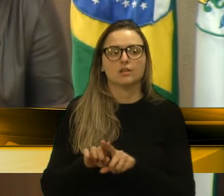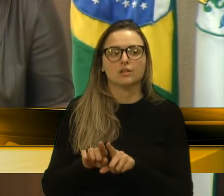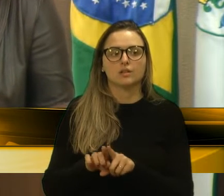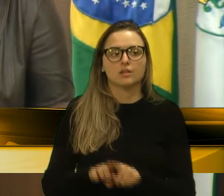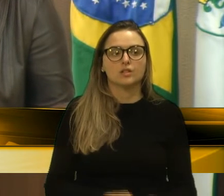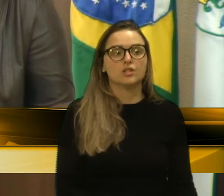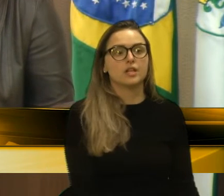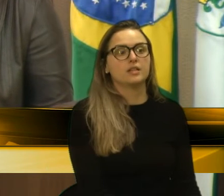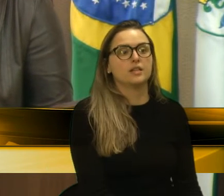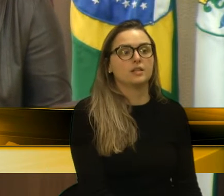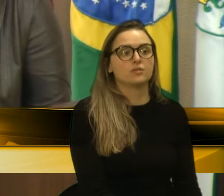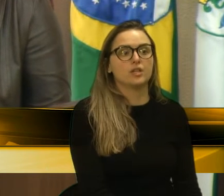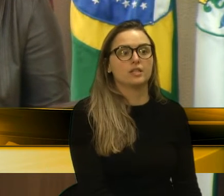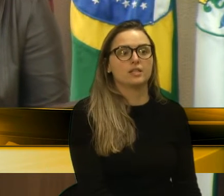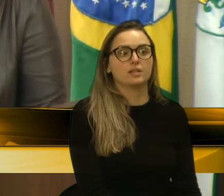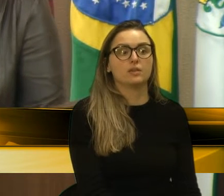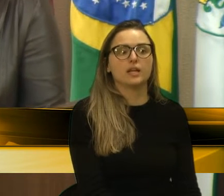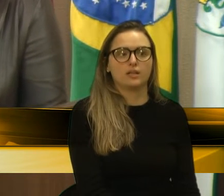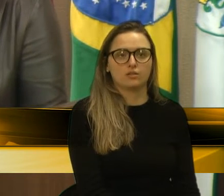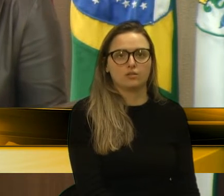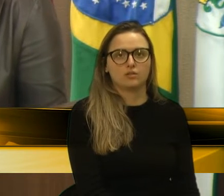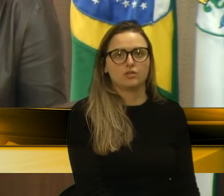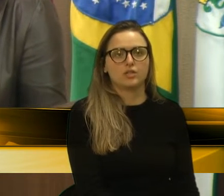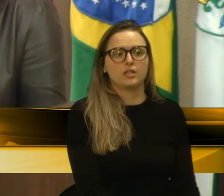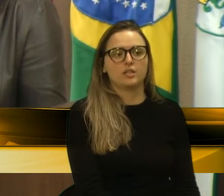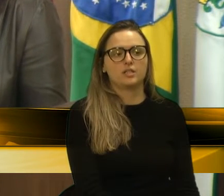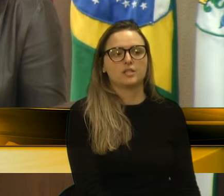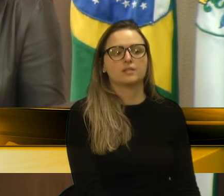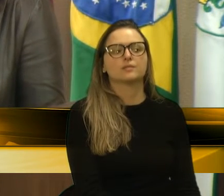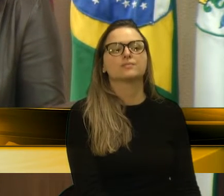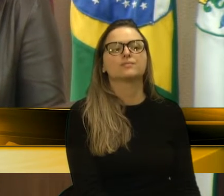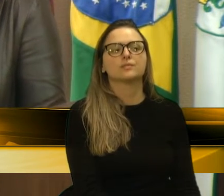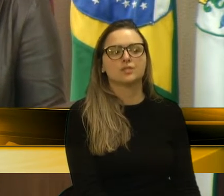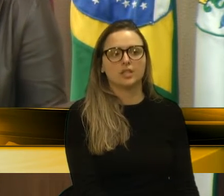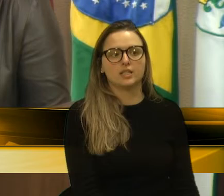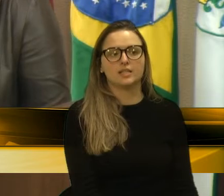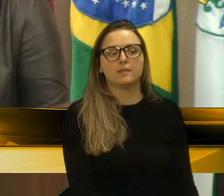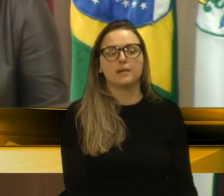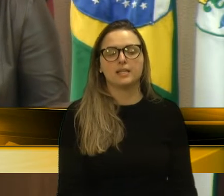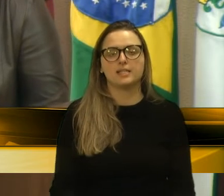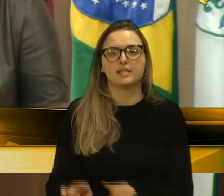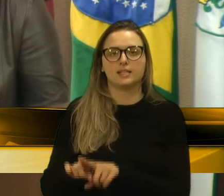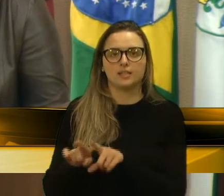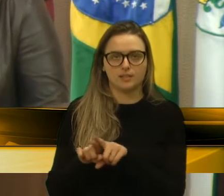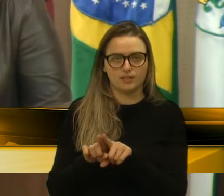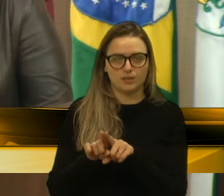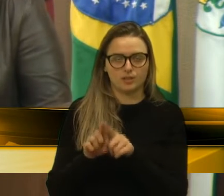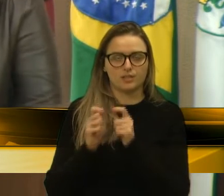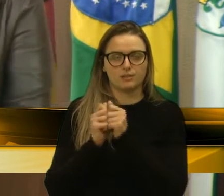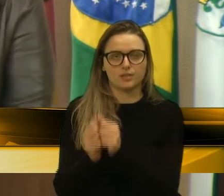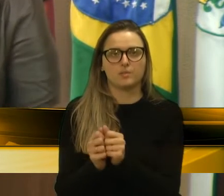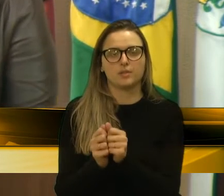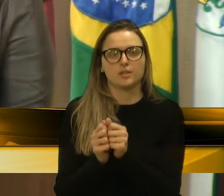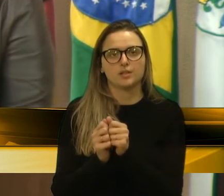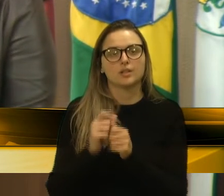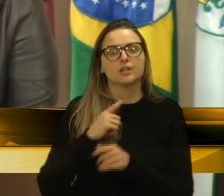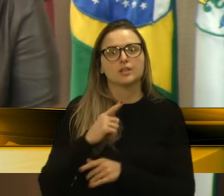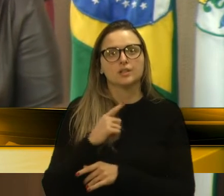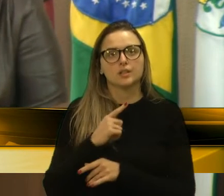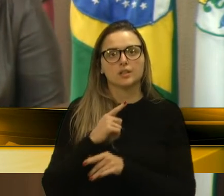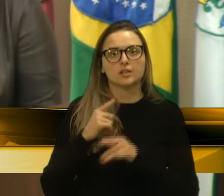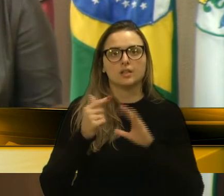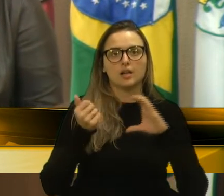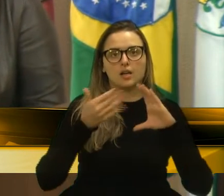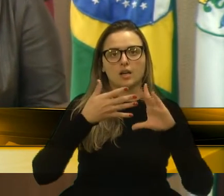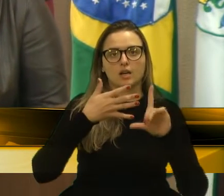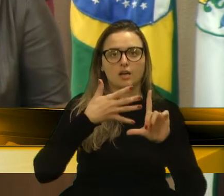organização Jair Zausa, né, a organização da Parada Livre. Houve uma solicitação para a realização da Parada Livre esse